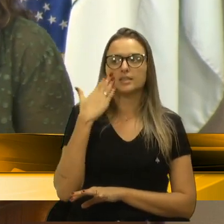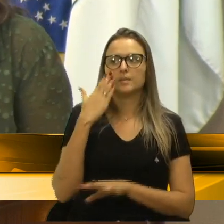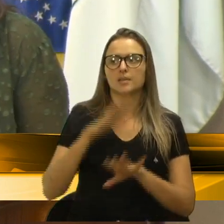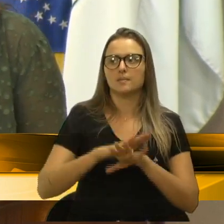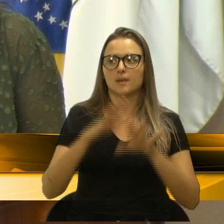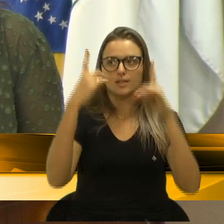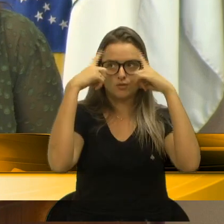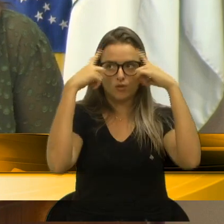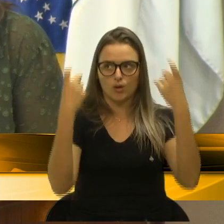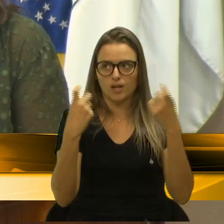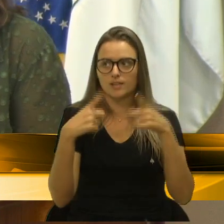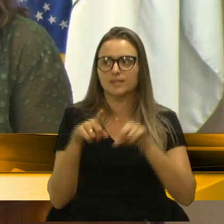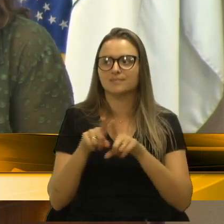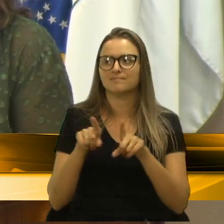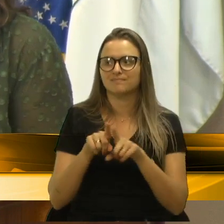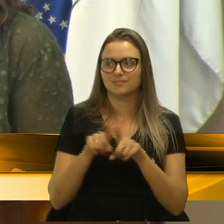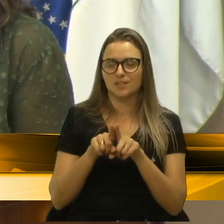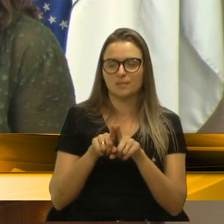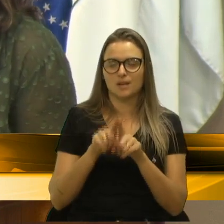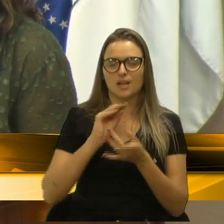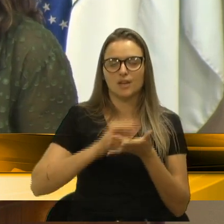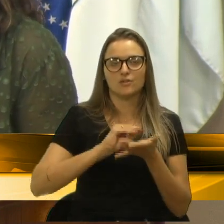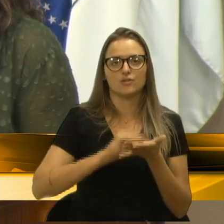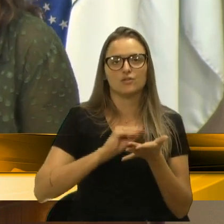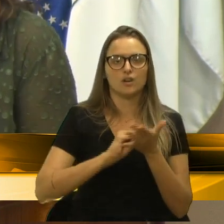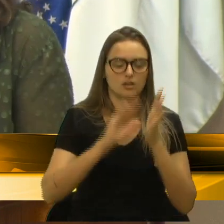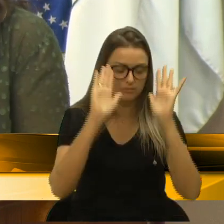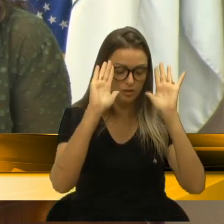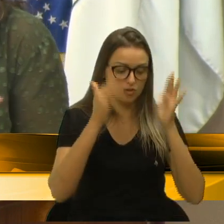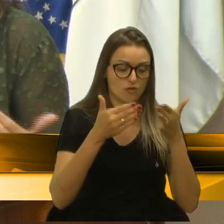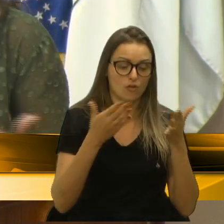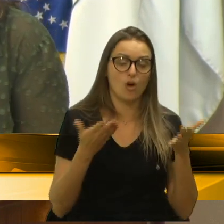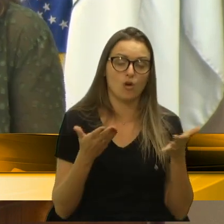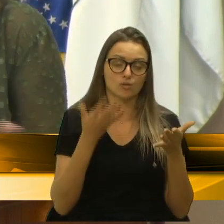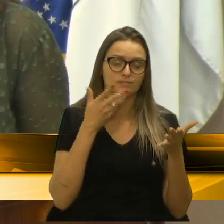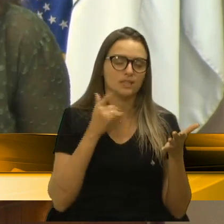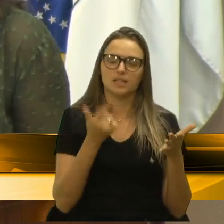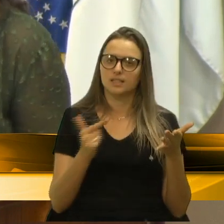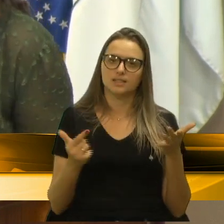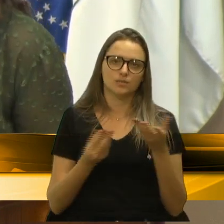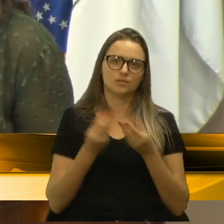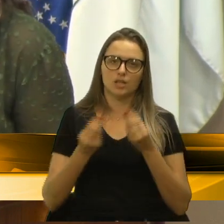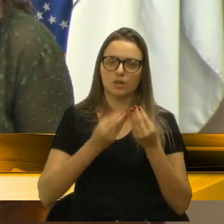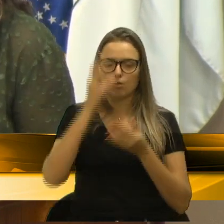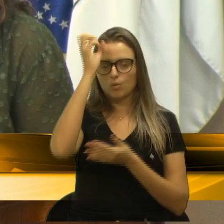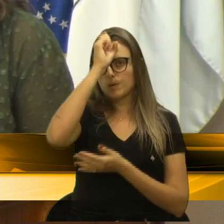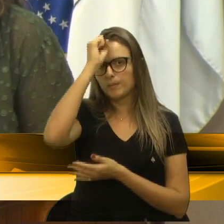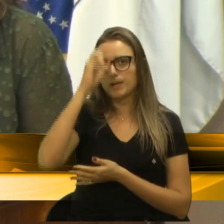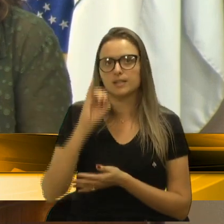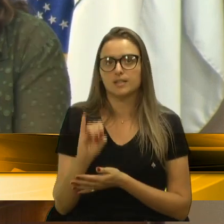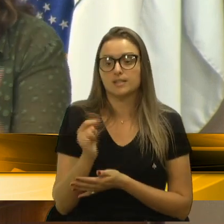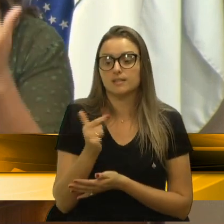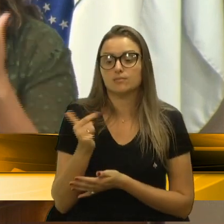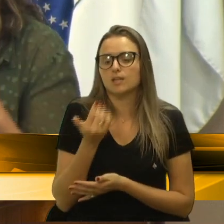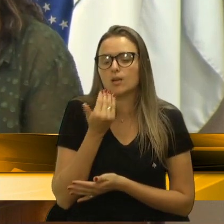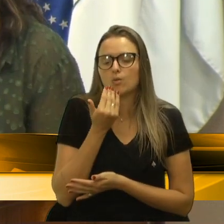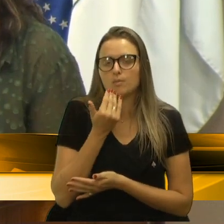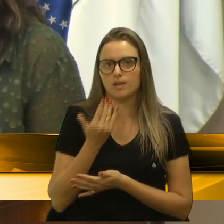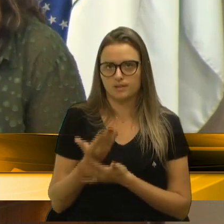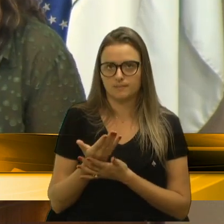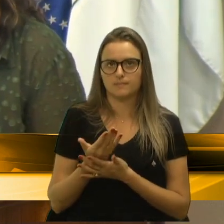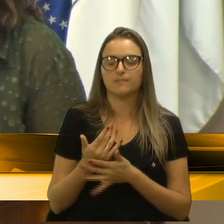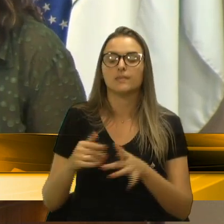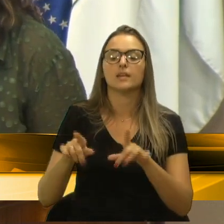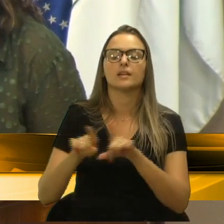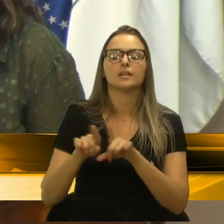violência, aumenta a falta de concentração, não existe aprendizado com pessoas com fome. E aí eu quero dizer que